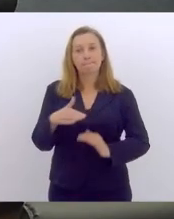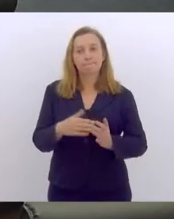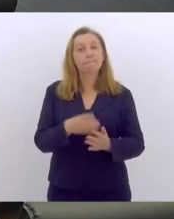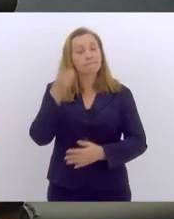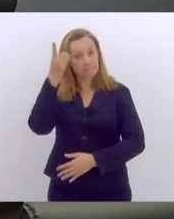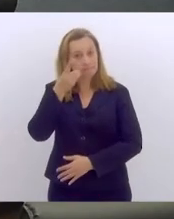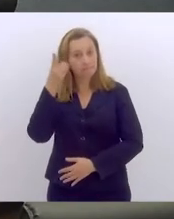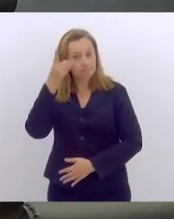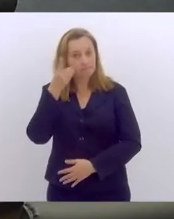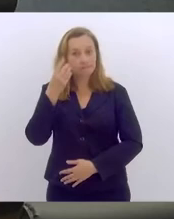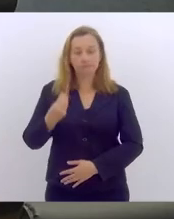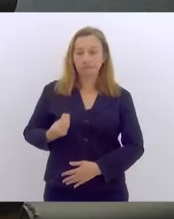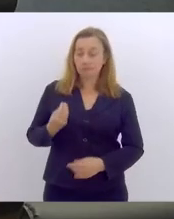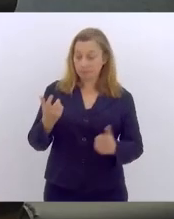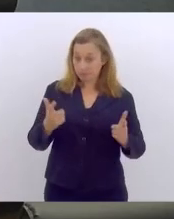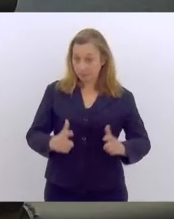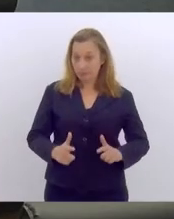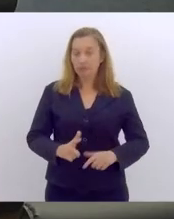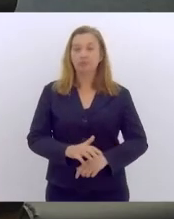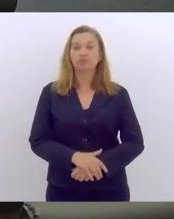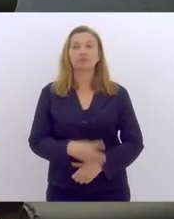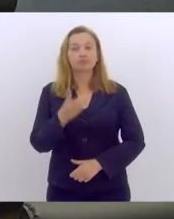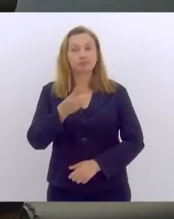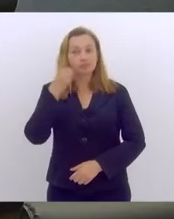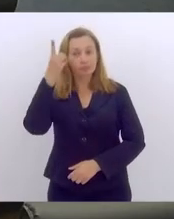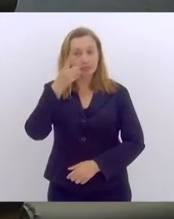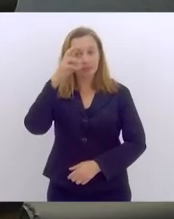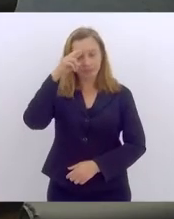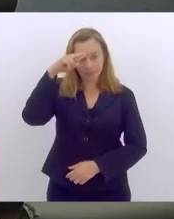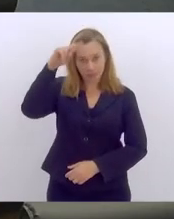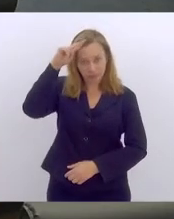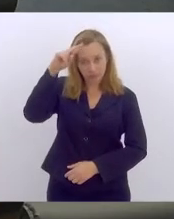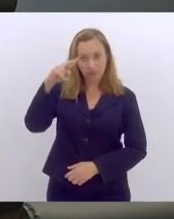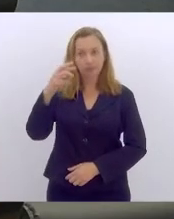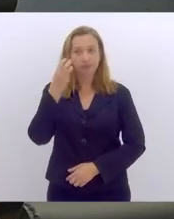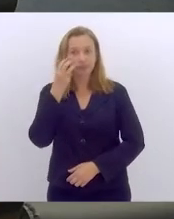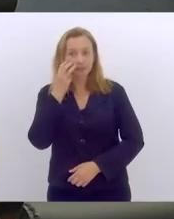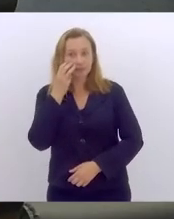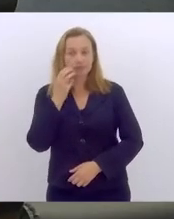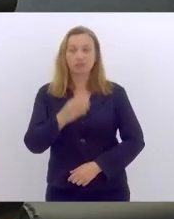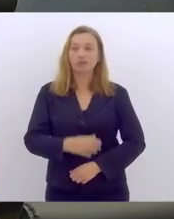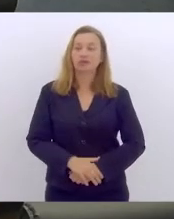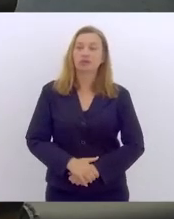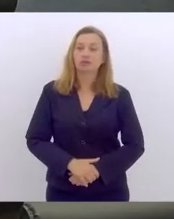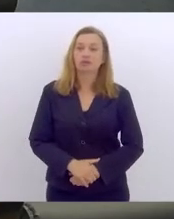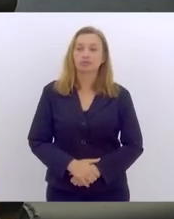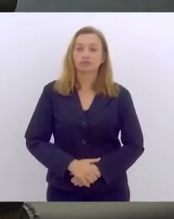deputados presentes, deputado Ferreirinha, Valdec Carneiro,